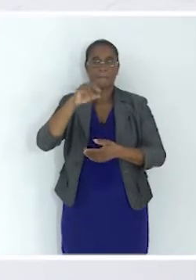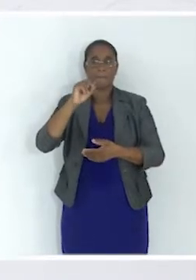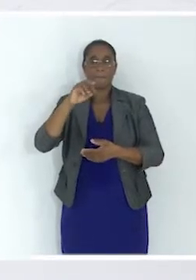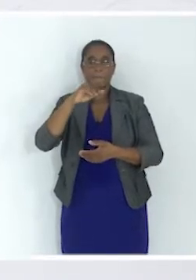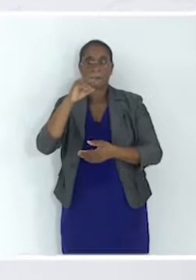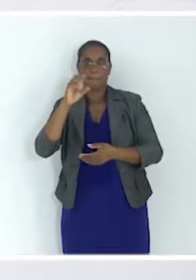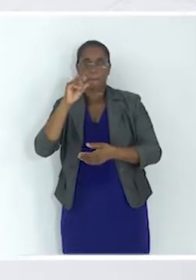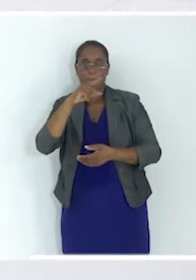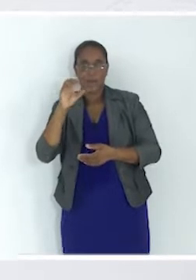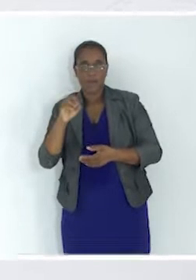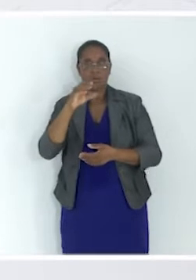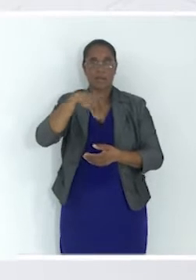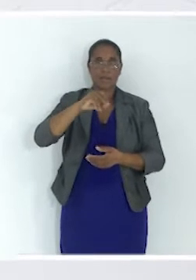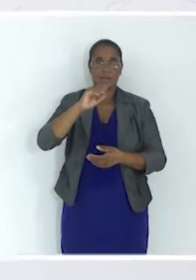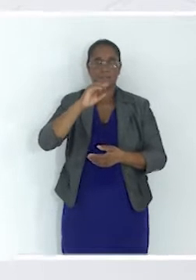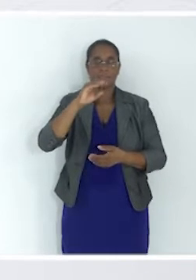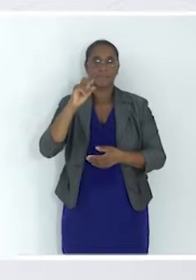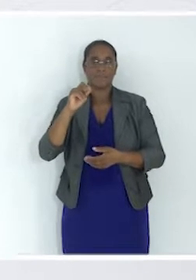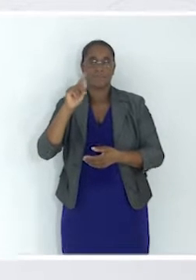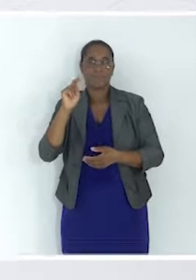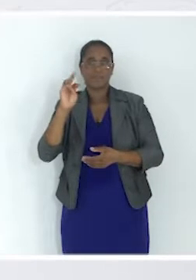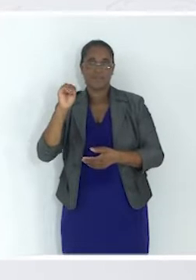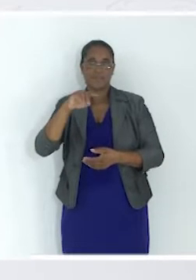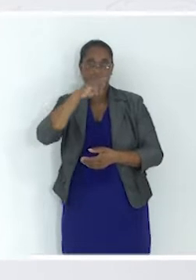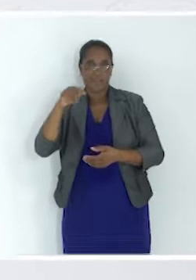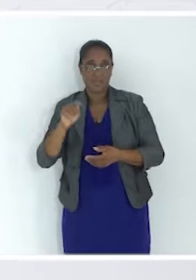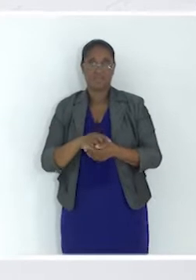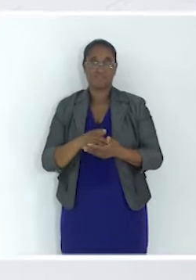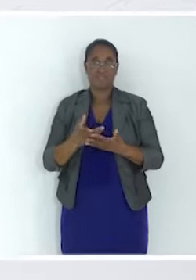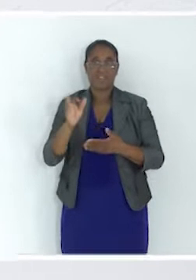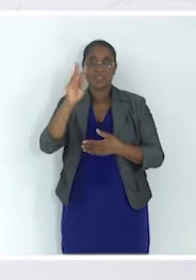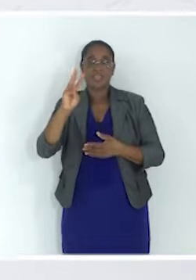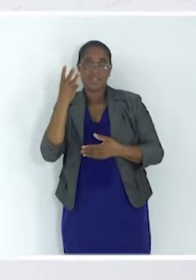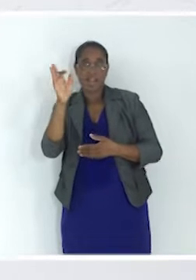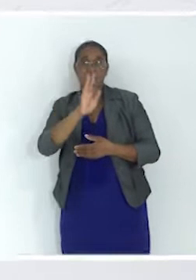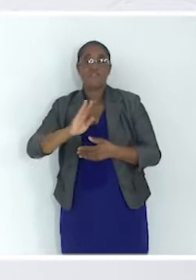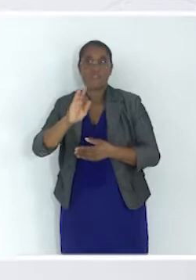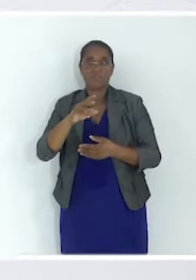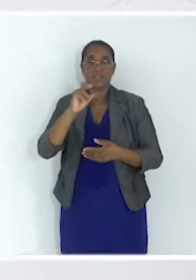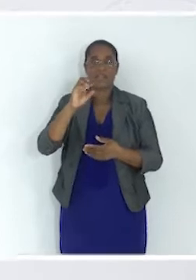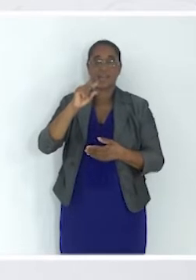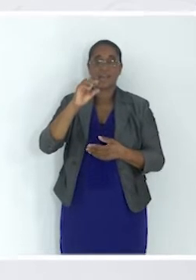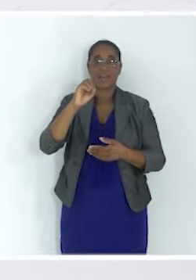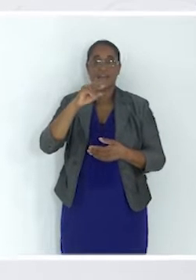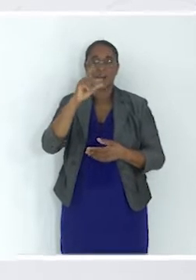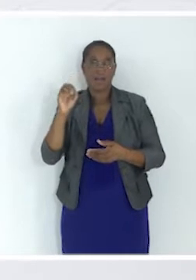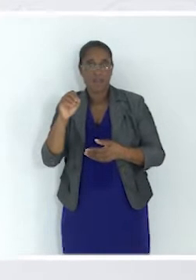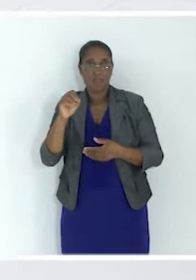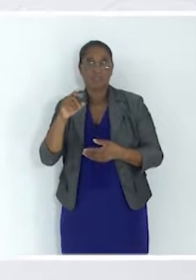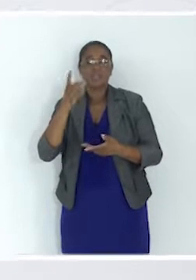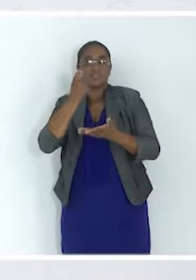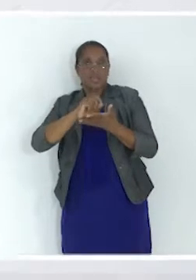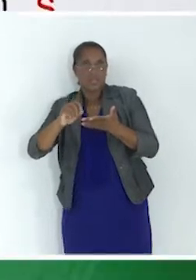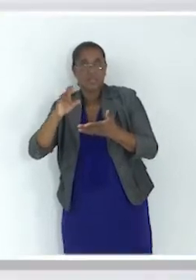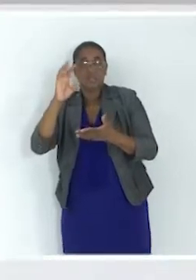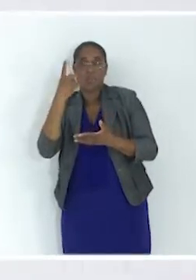Terceira forma. Ãos, mantém-se o ditongo ão e acrescenta-se um S. Mão,